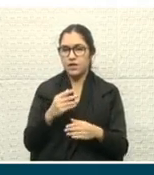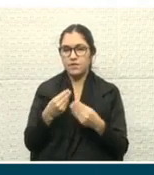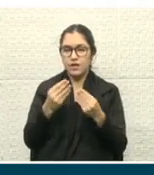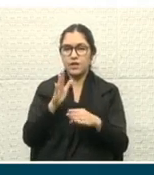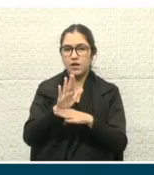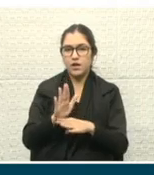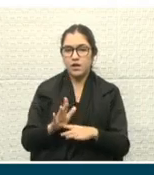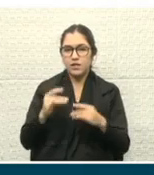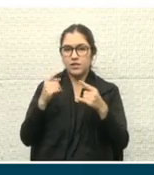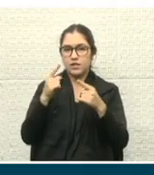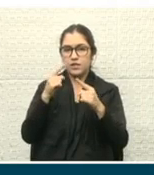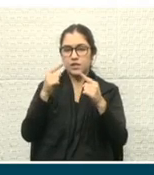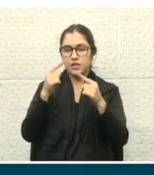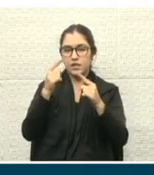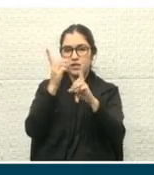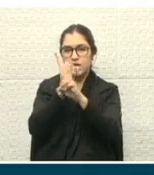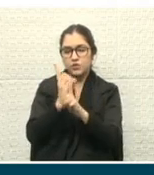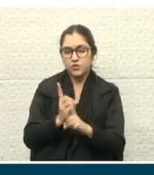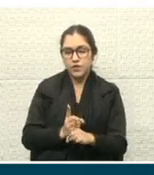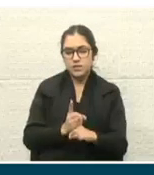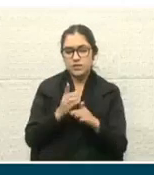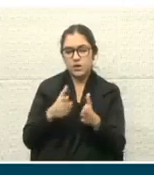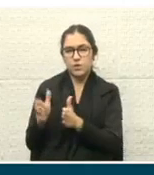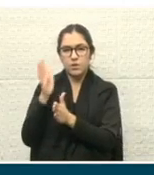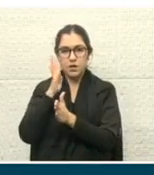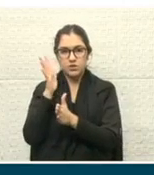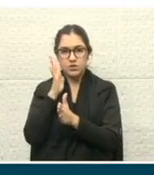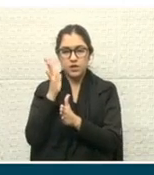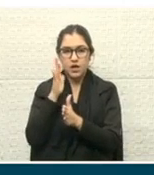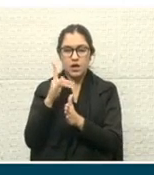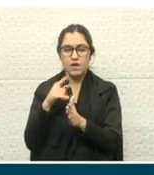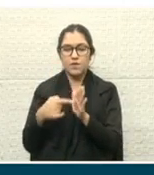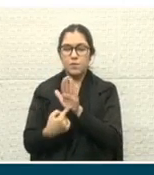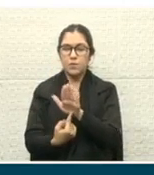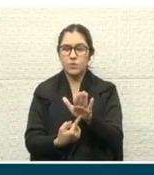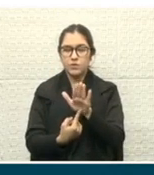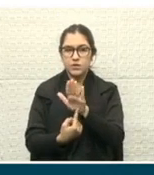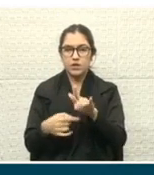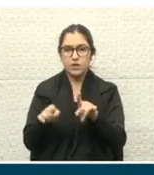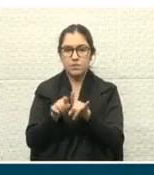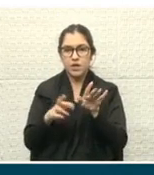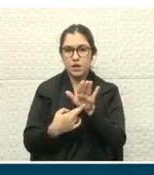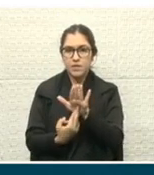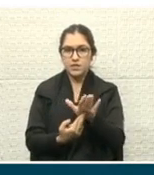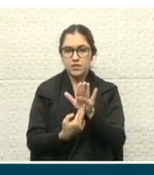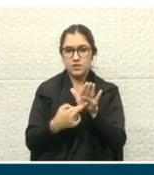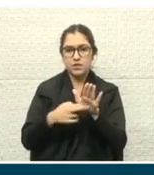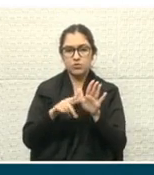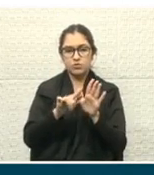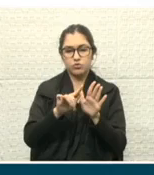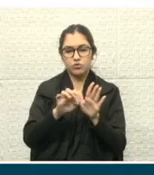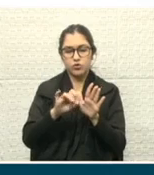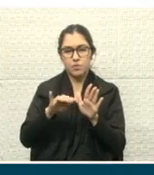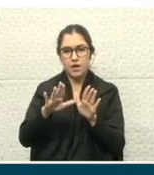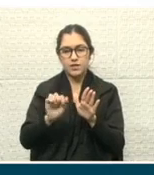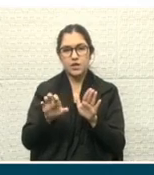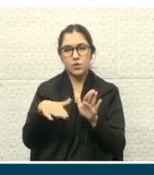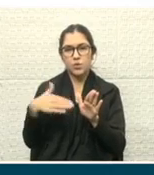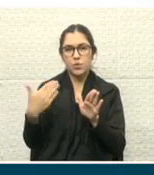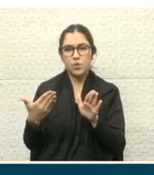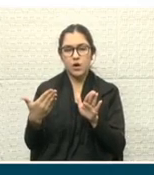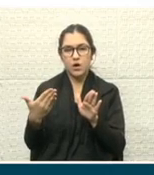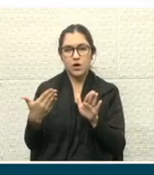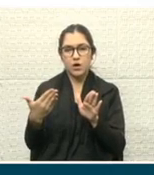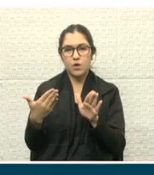favorecer na identificação dessa parte imaginária, vai indicar na representação geométrica qual